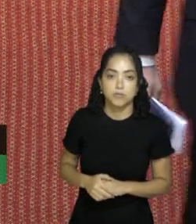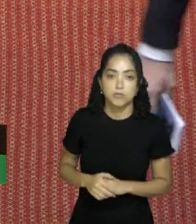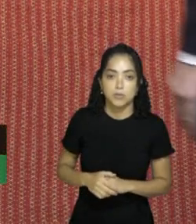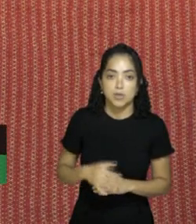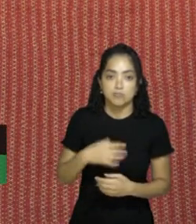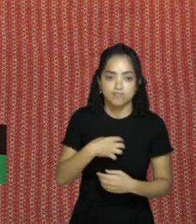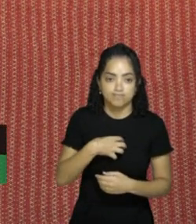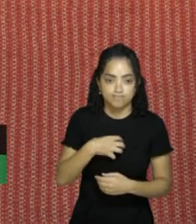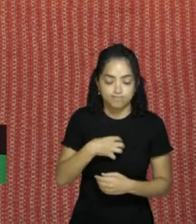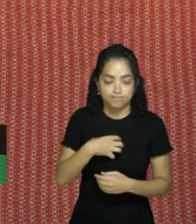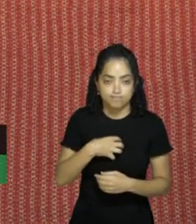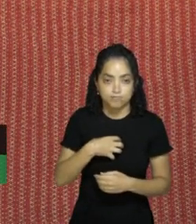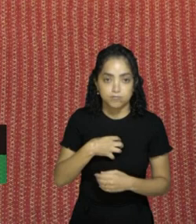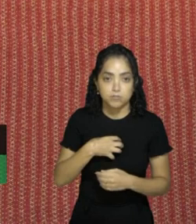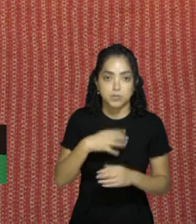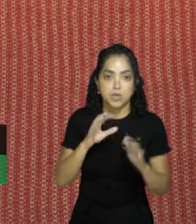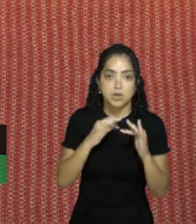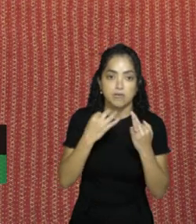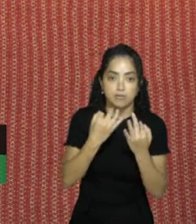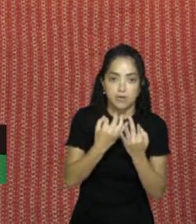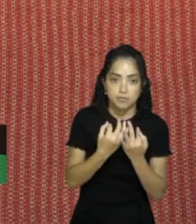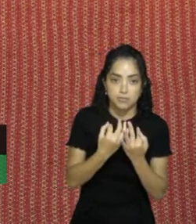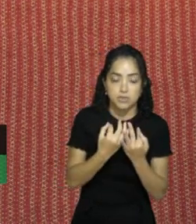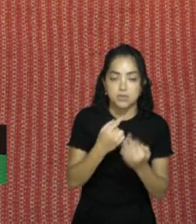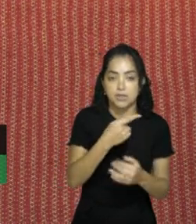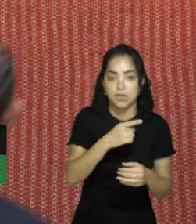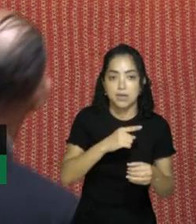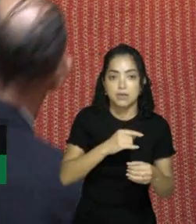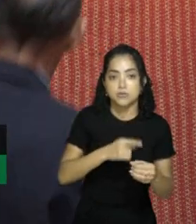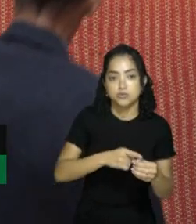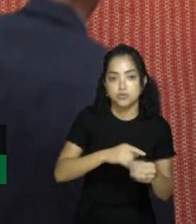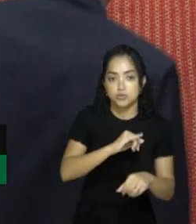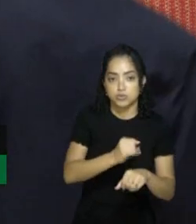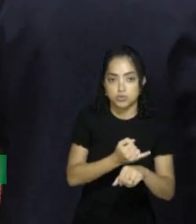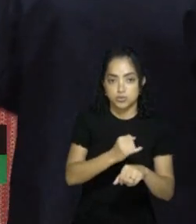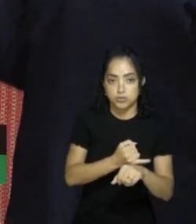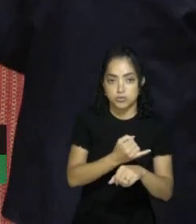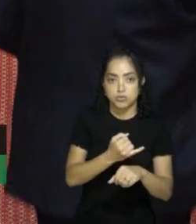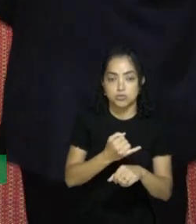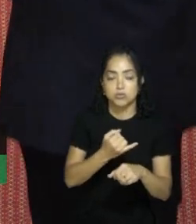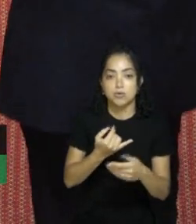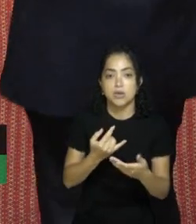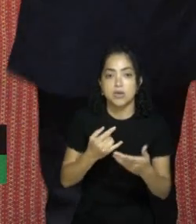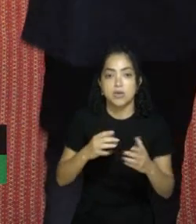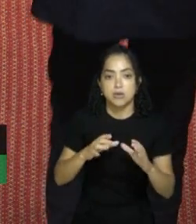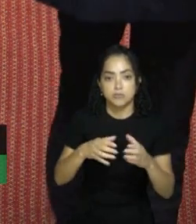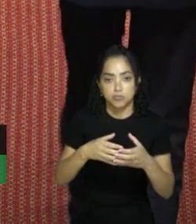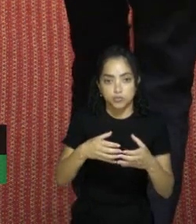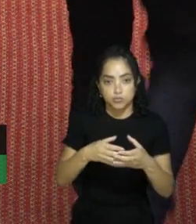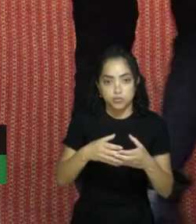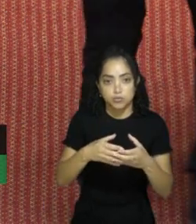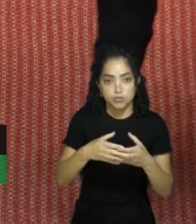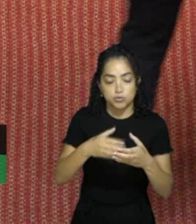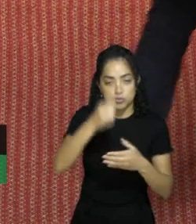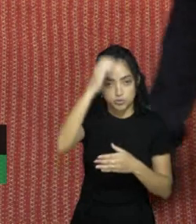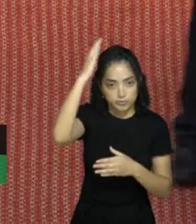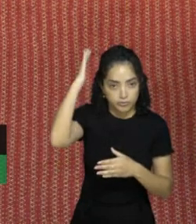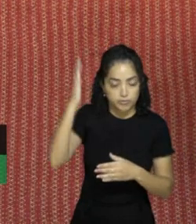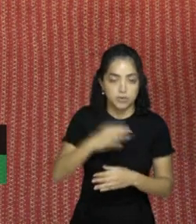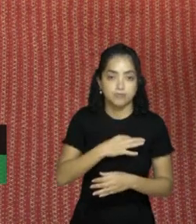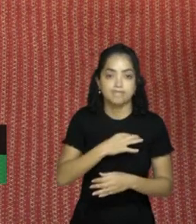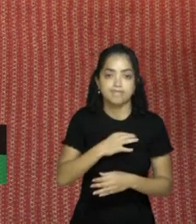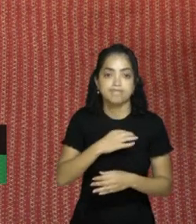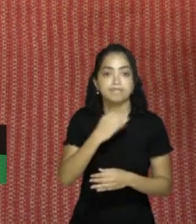a família e agusésc de Joinville nossos colega hafferson bombeiro voluntário há muitos anos faleceu